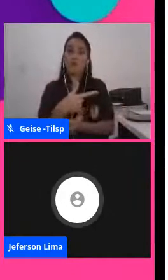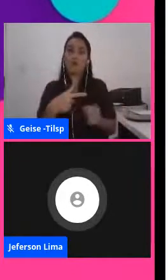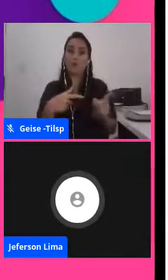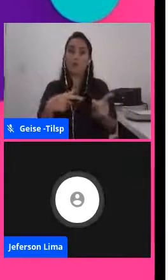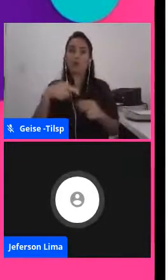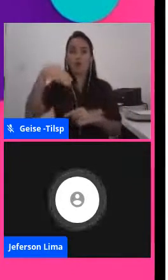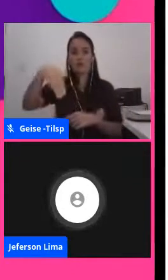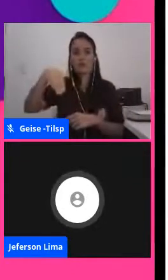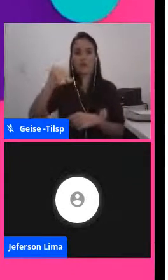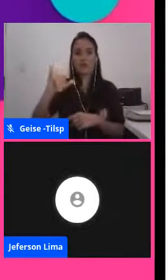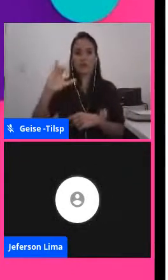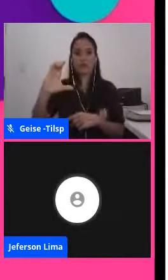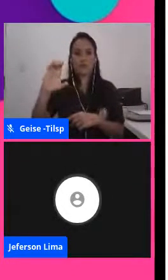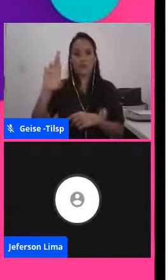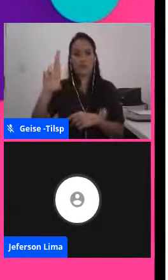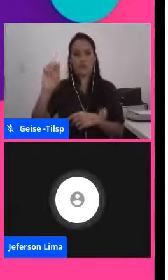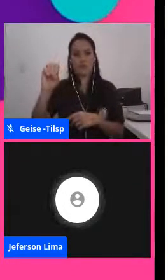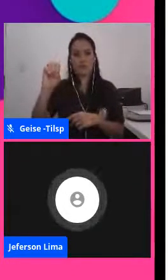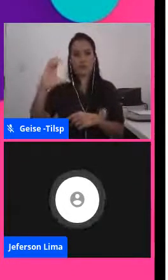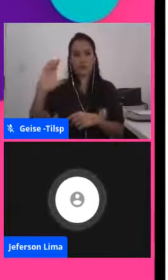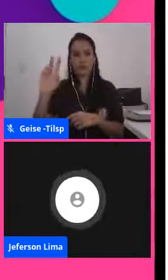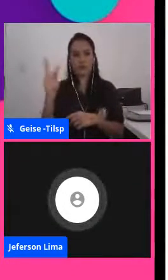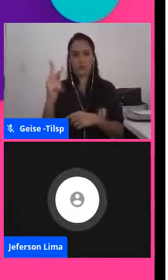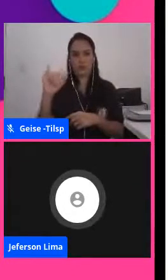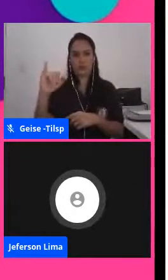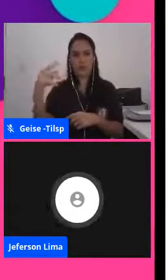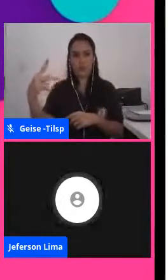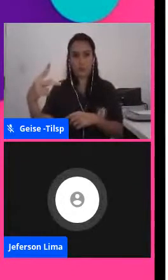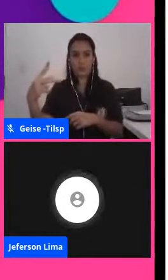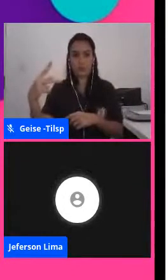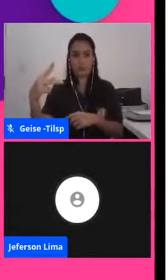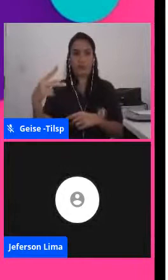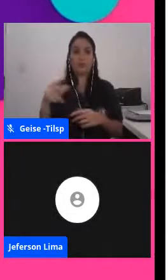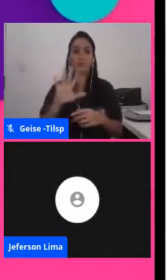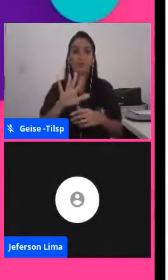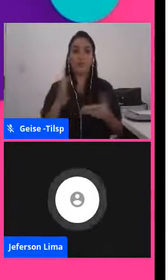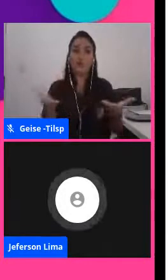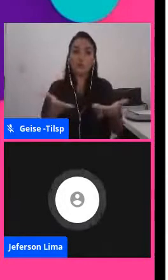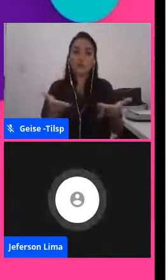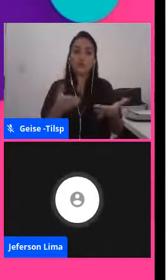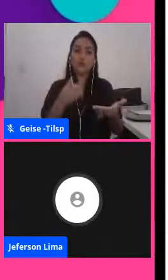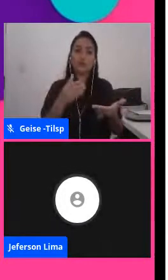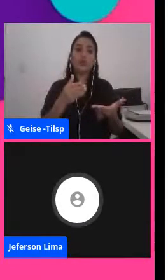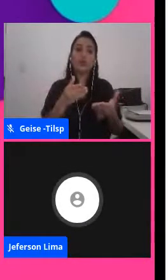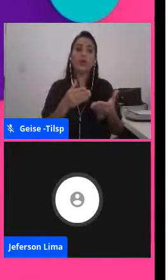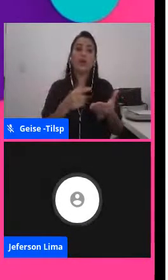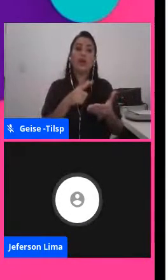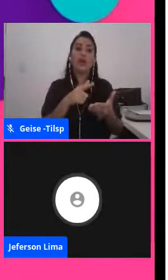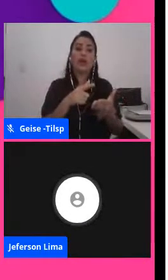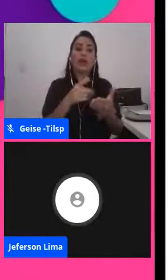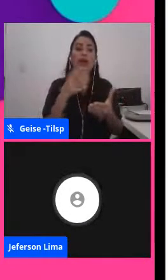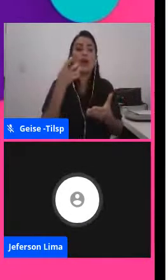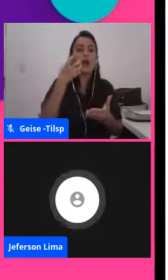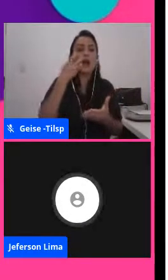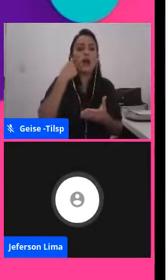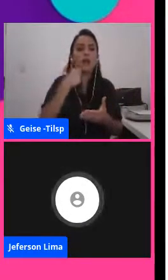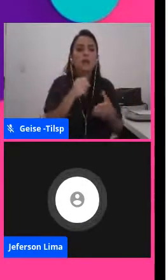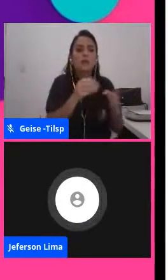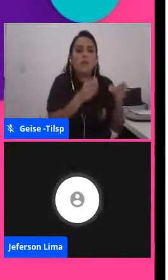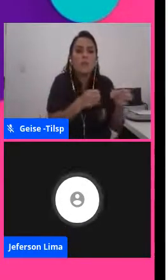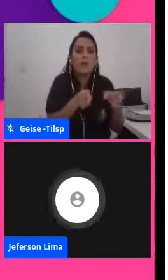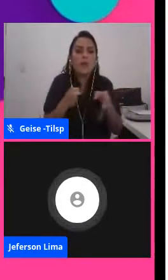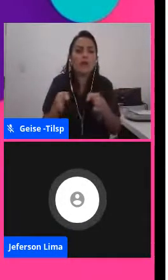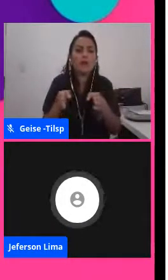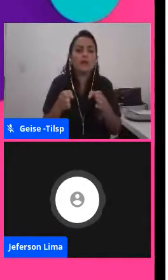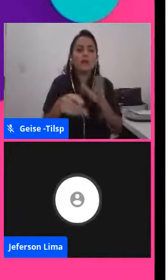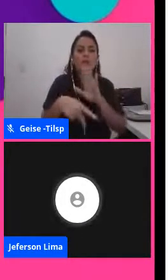teve uma grande vantagem aí, e por isso que ele veio a se tornar o padrão do Arduino, que é o fato de que o ATmel,